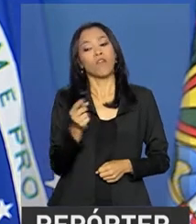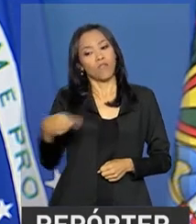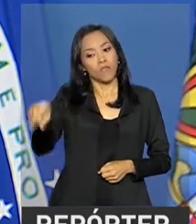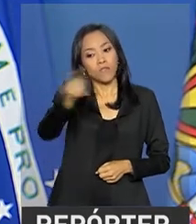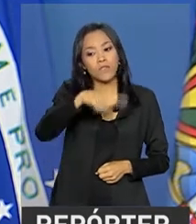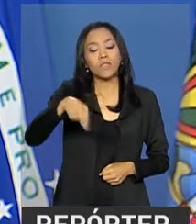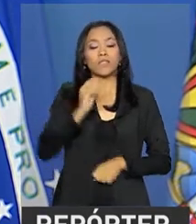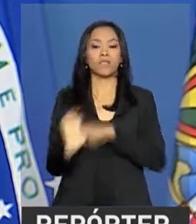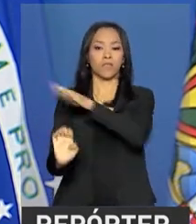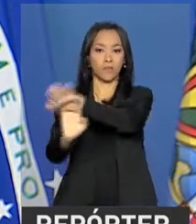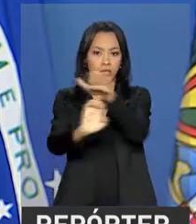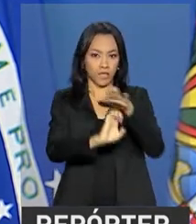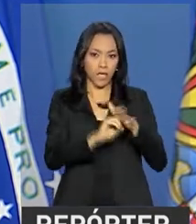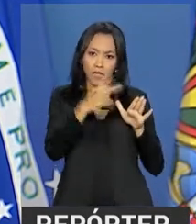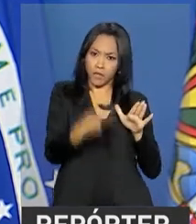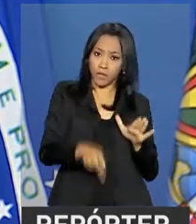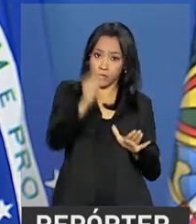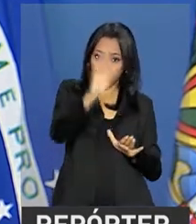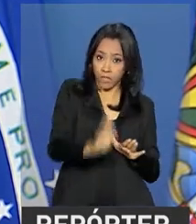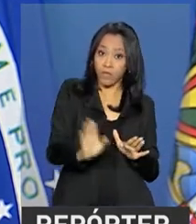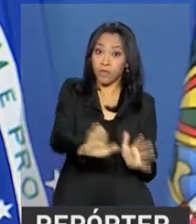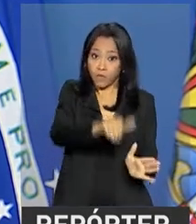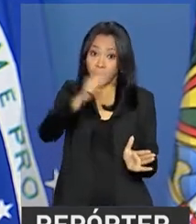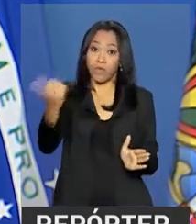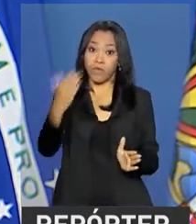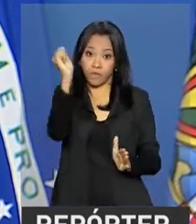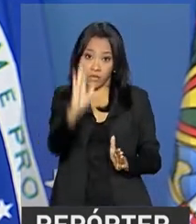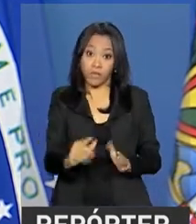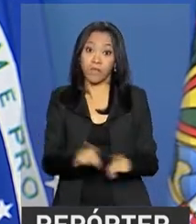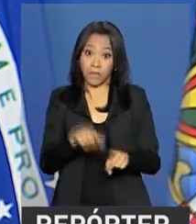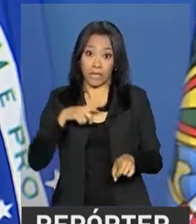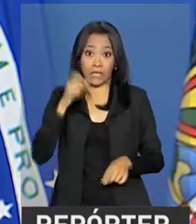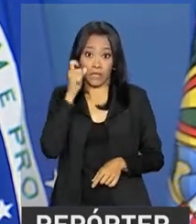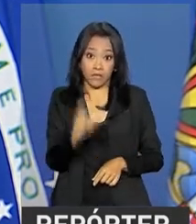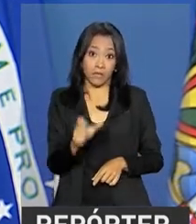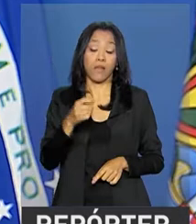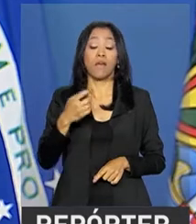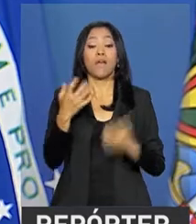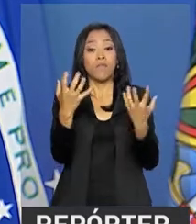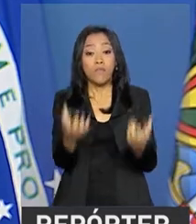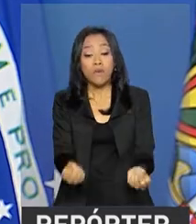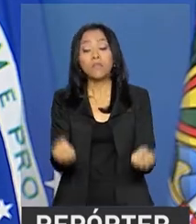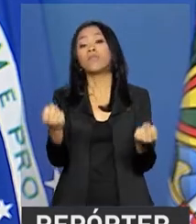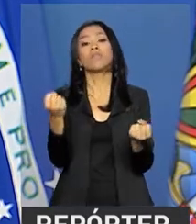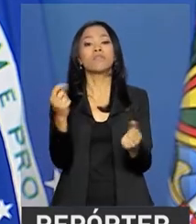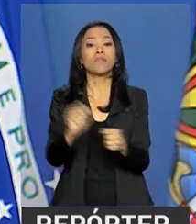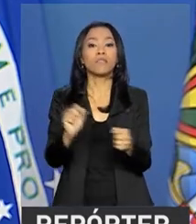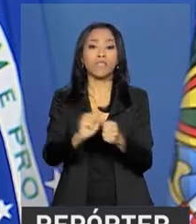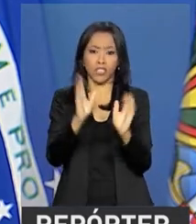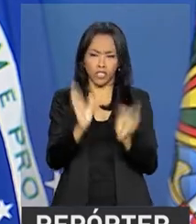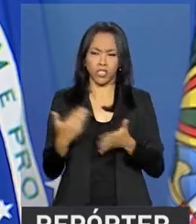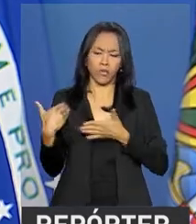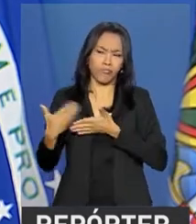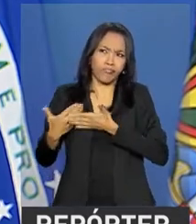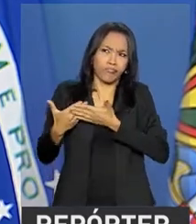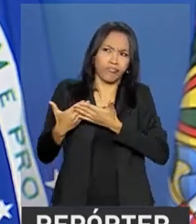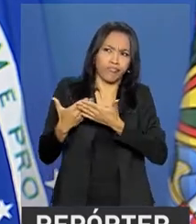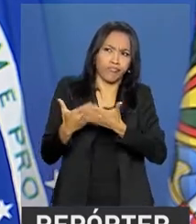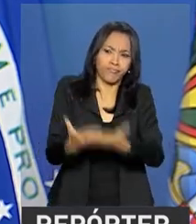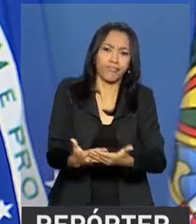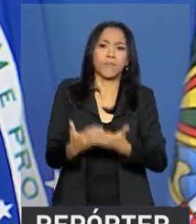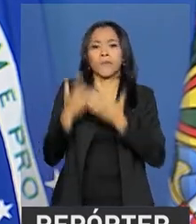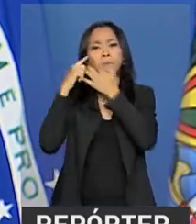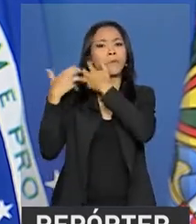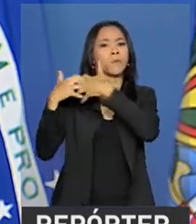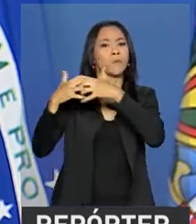senhores empresários nacionais e estrangeiros também interessa nós vamos fazer já estamos estudando e avançado está um